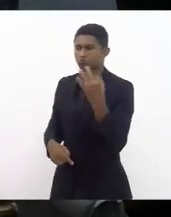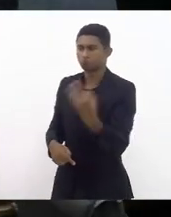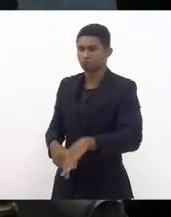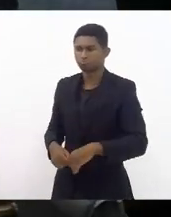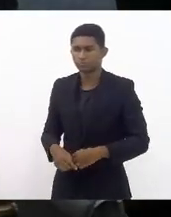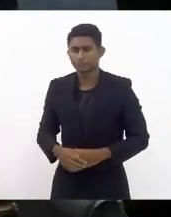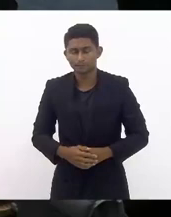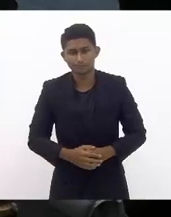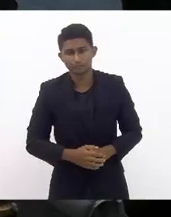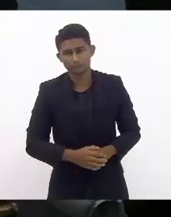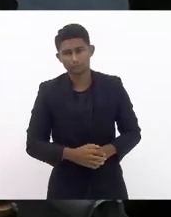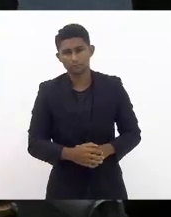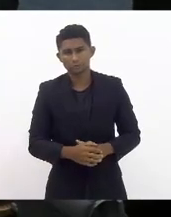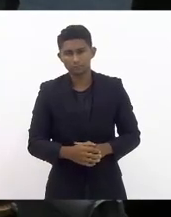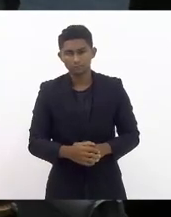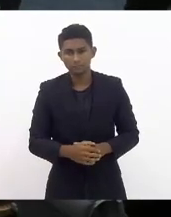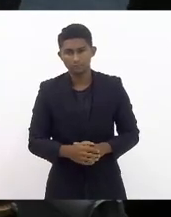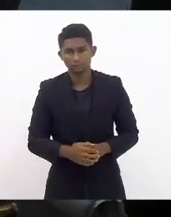Se tem...